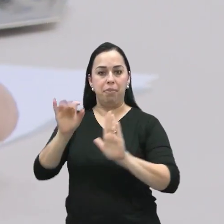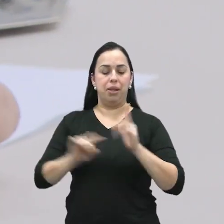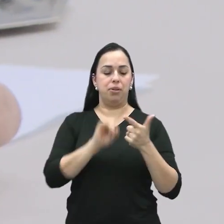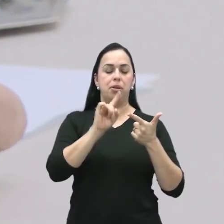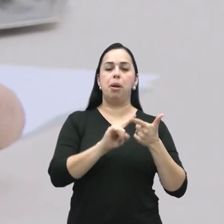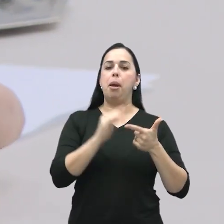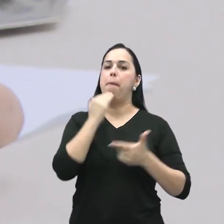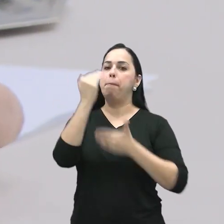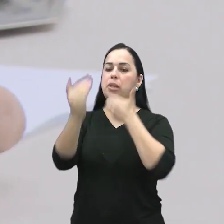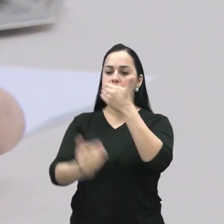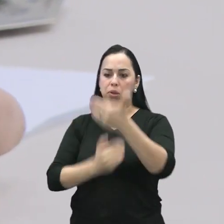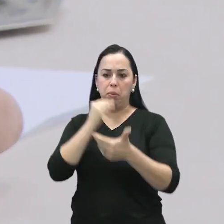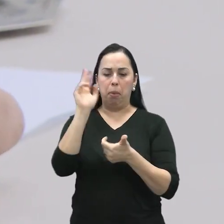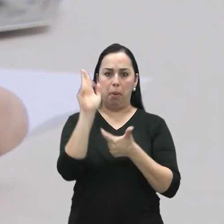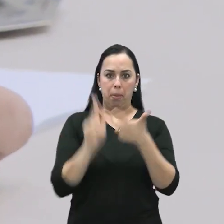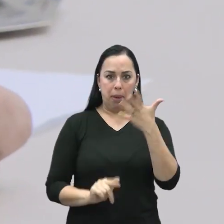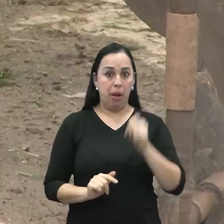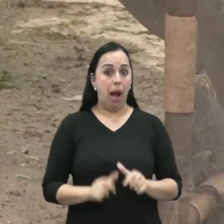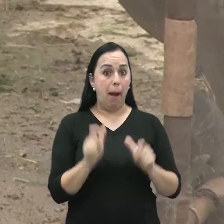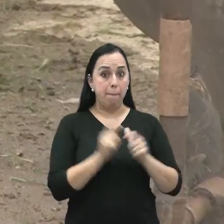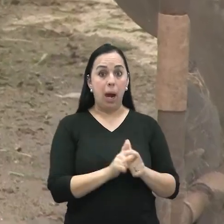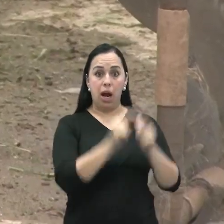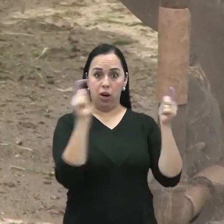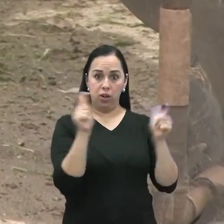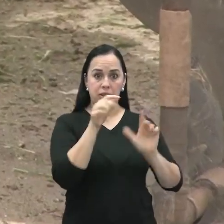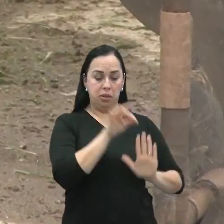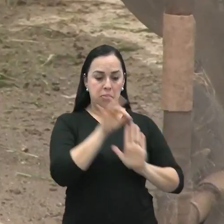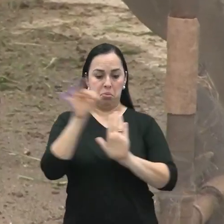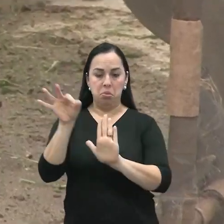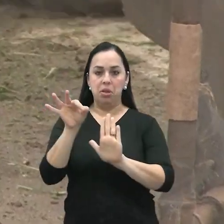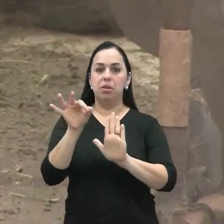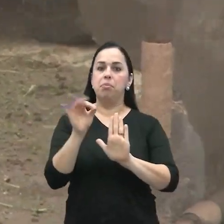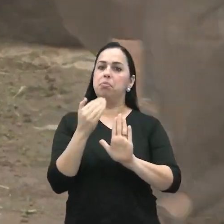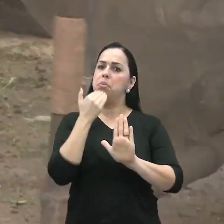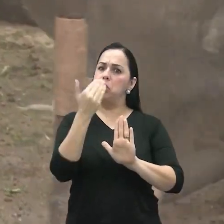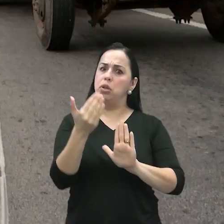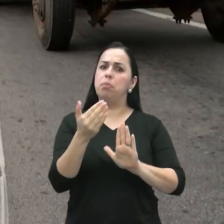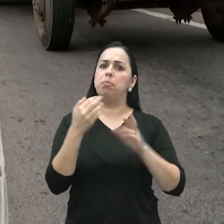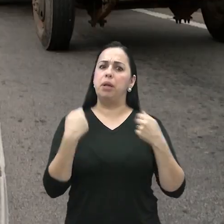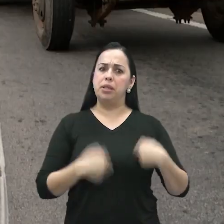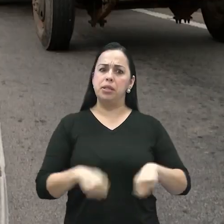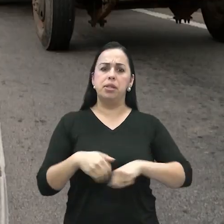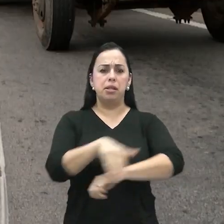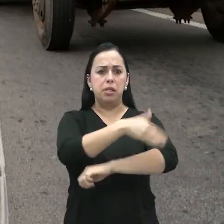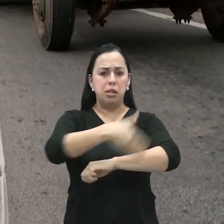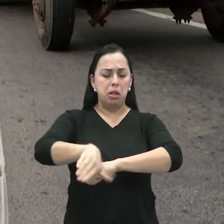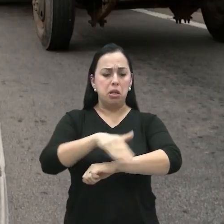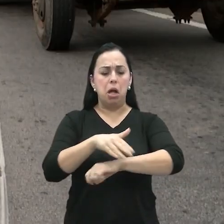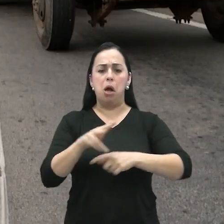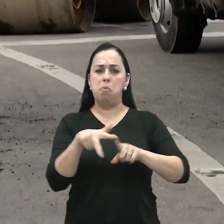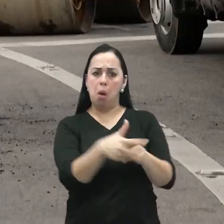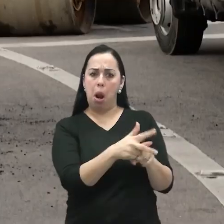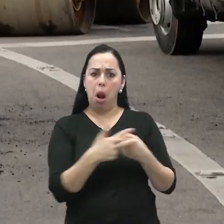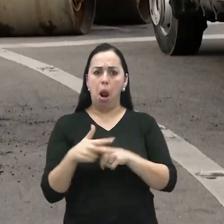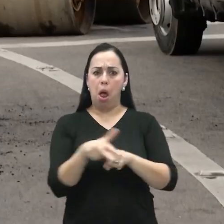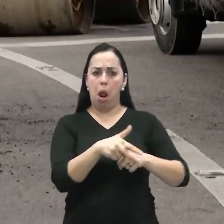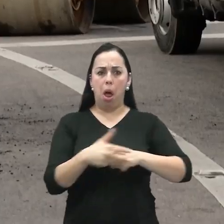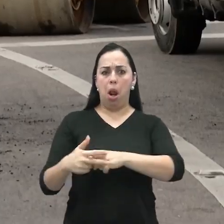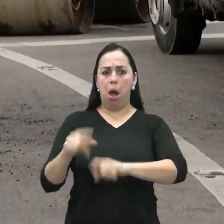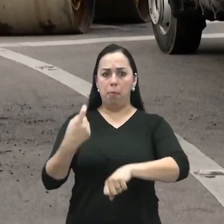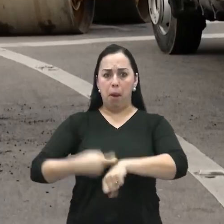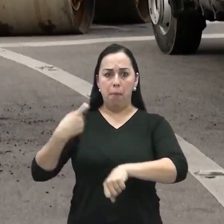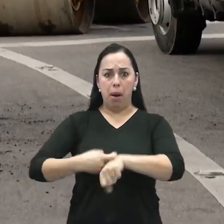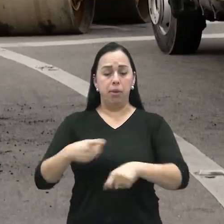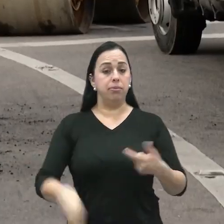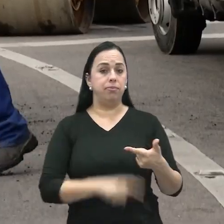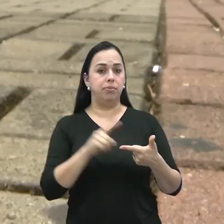e indicações com pedidos diversos. A maior parte das indicações sugeria a realização de serviços de manutenção